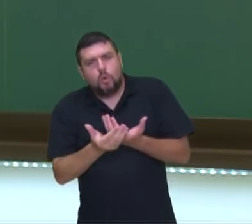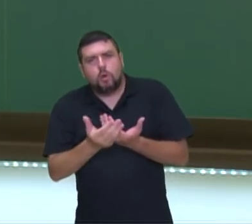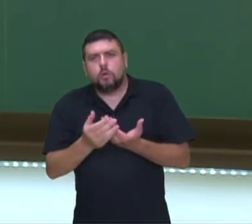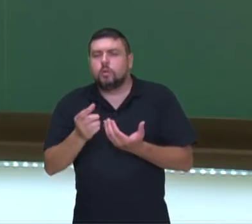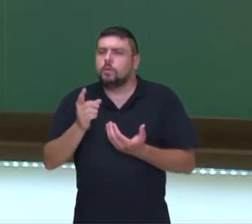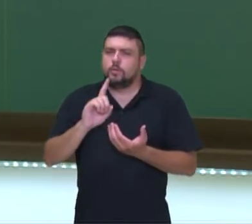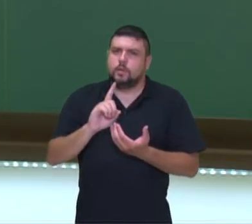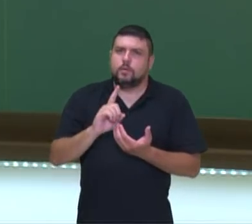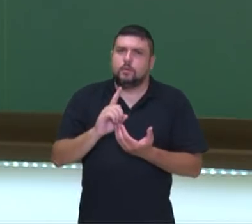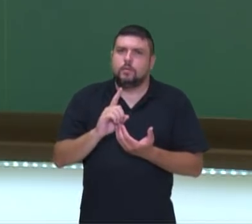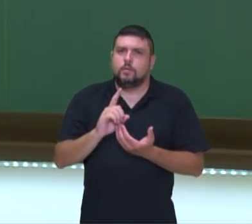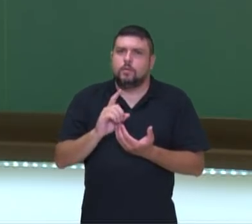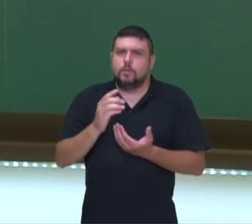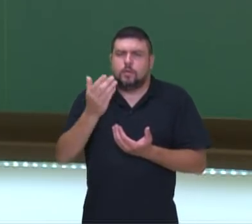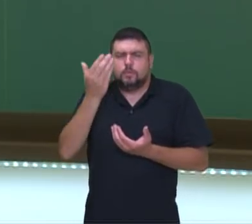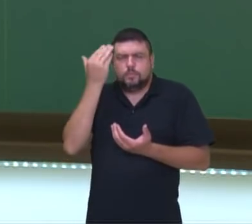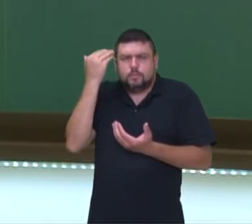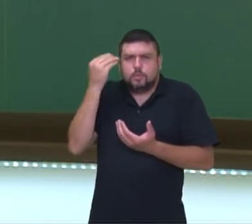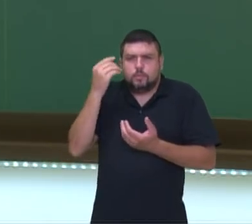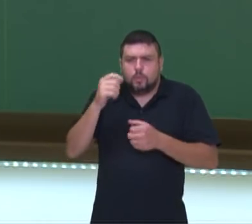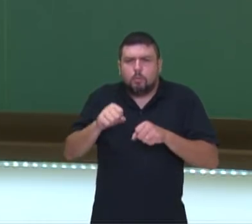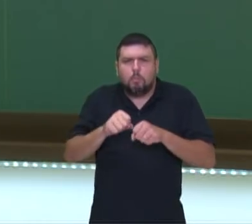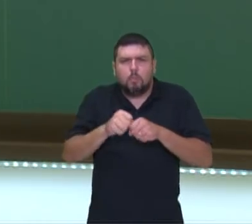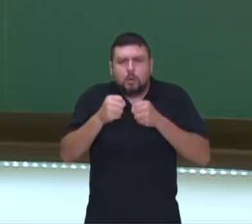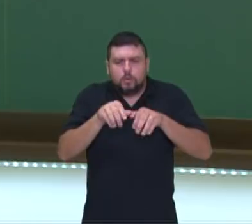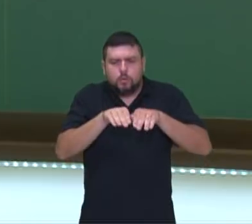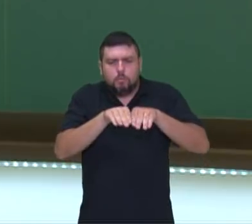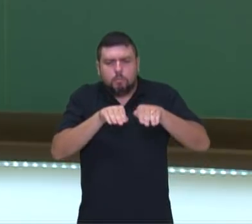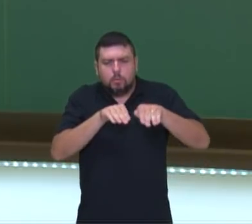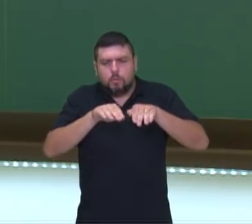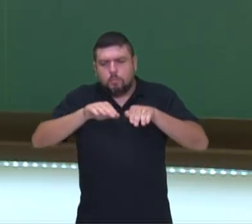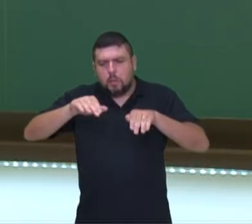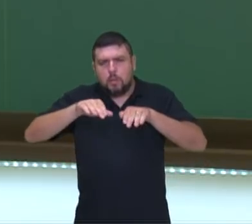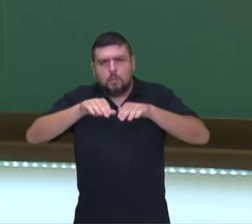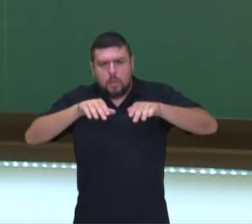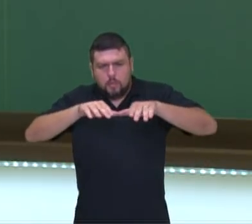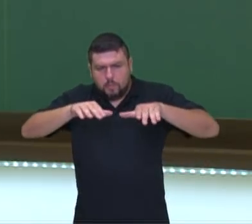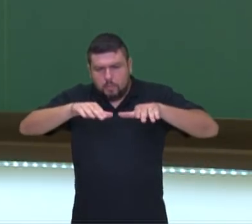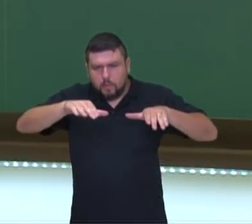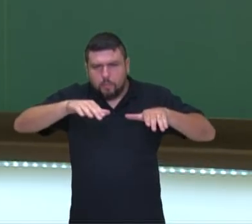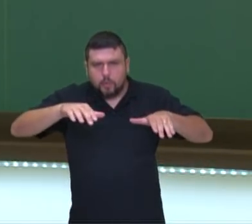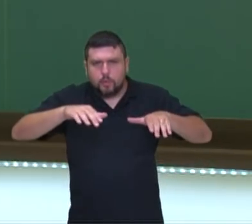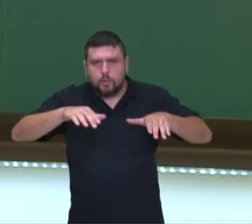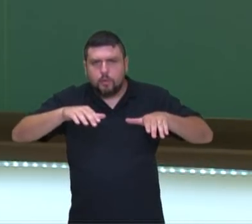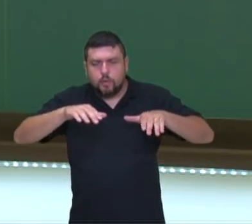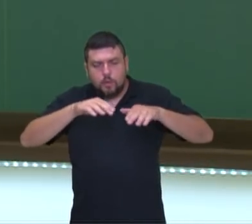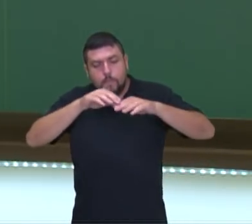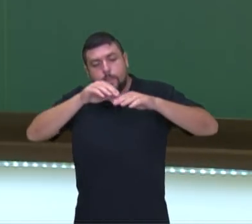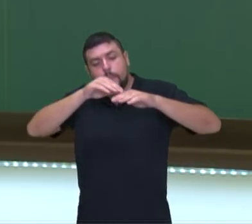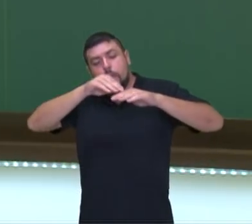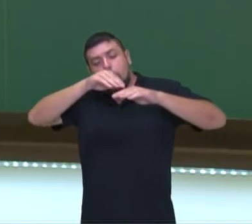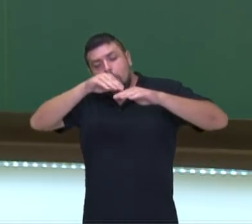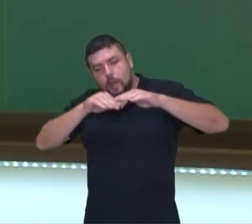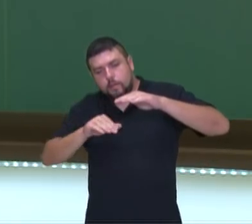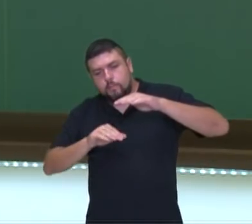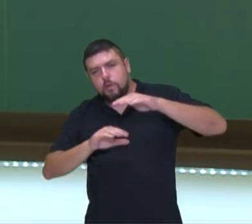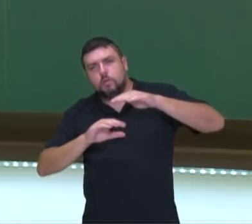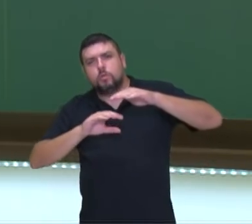foi quebrada em vários pedaços. E abaixo da crosta tem um manto, que é